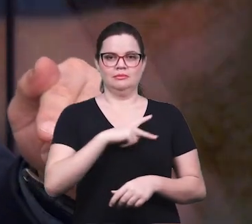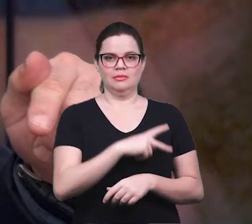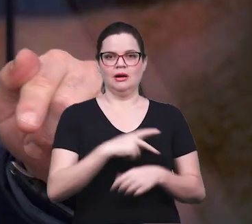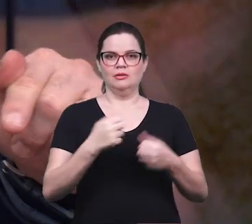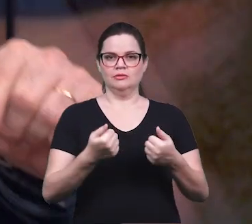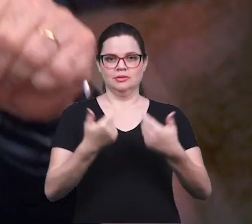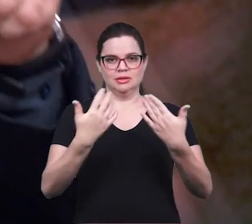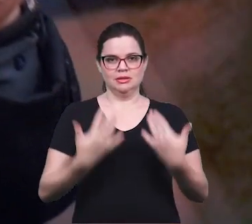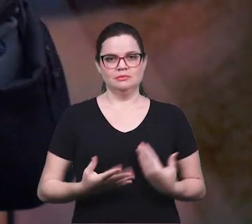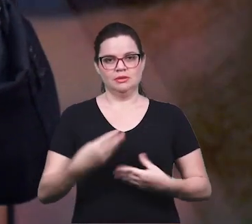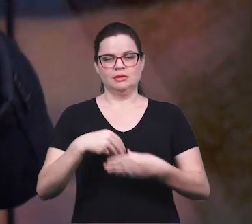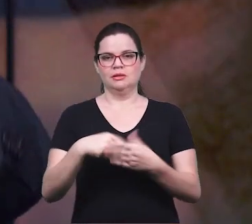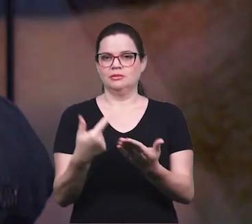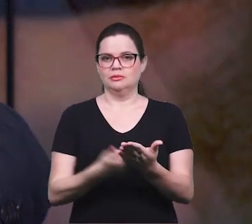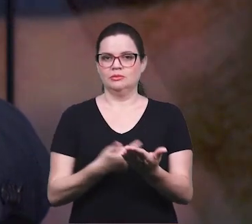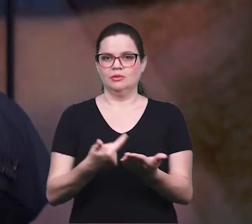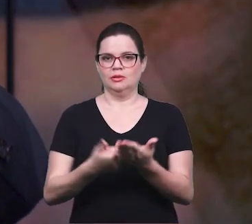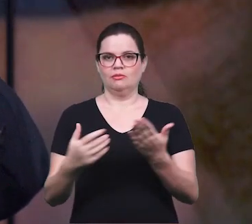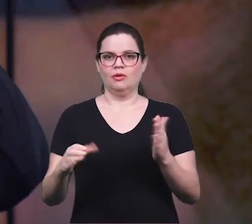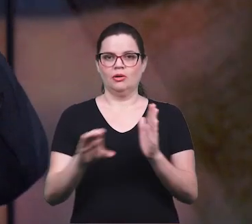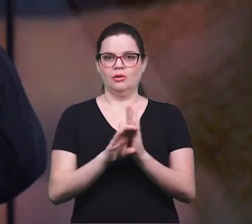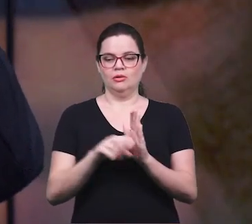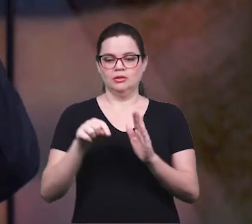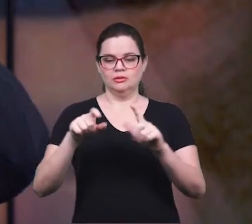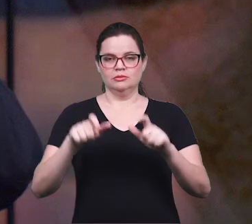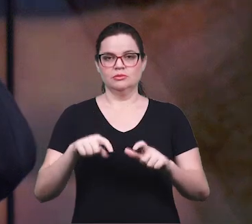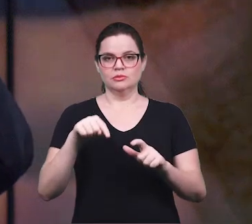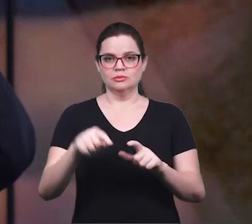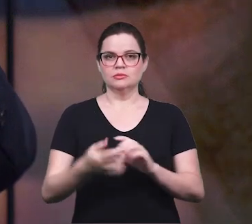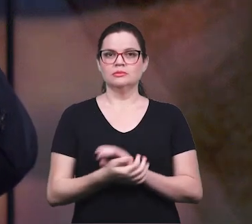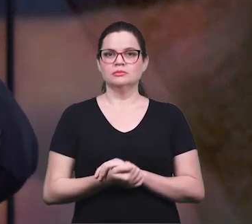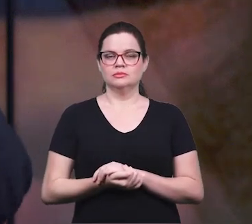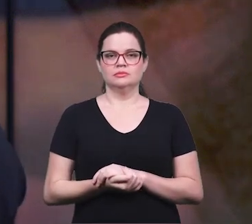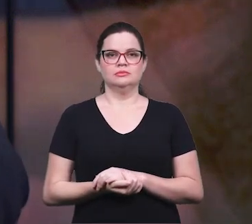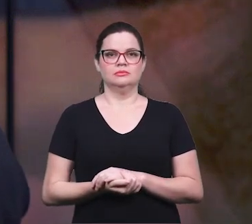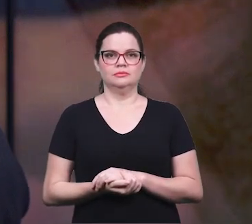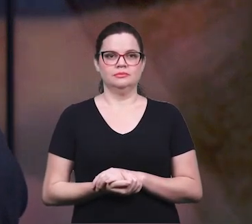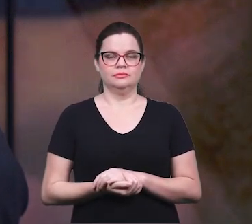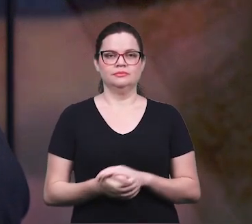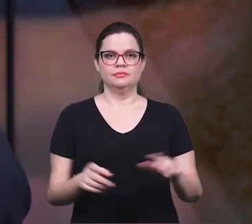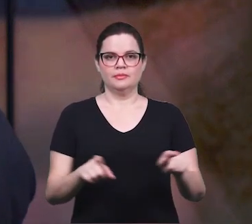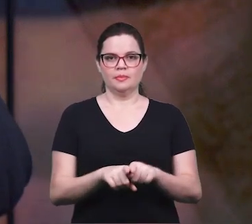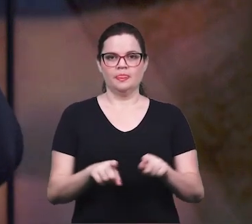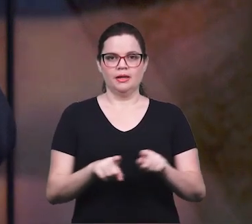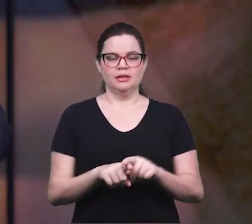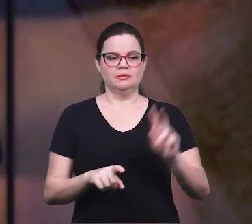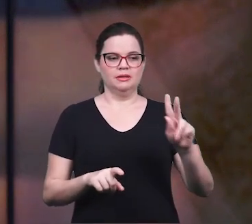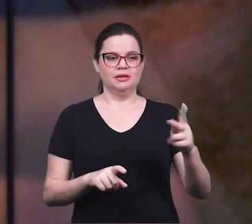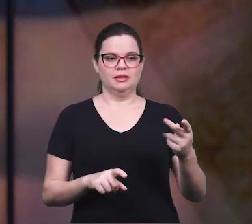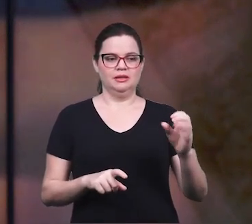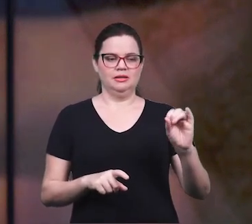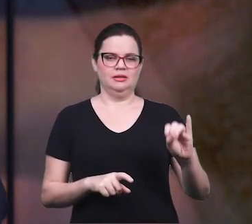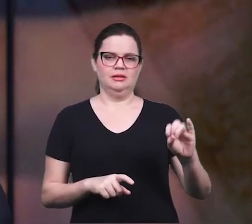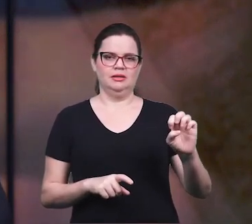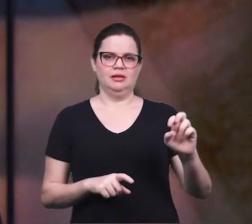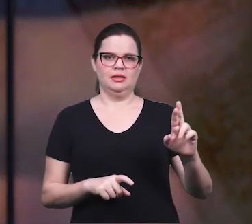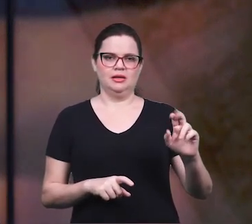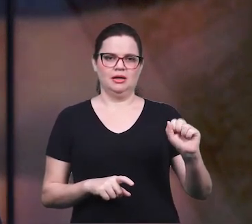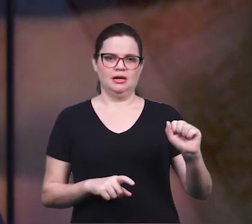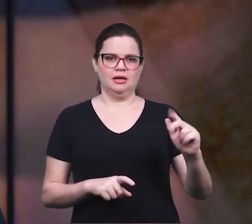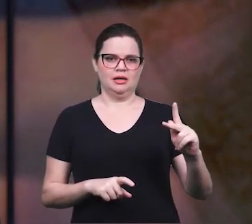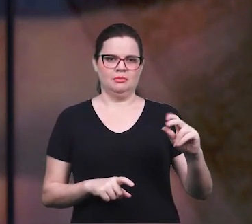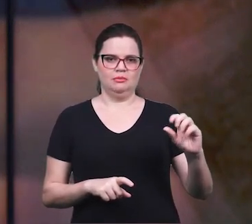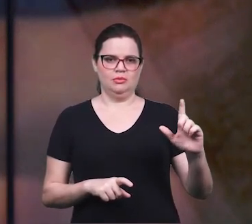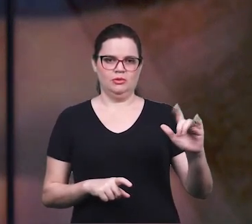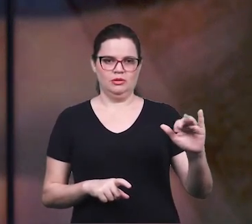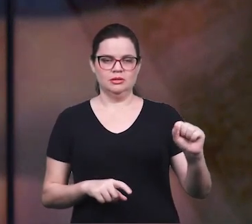dos Colossenses, Colossos, mas não deixa de citar Hierápolis, não deixa de citar Tessalônica. Se for ver aqui no